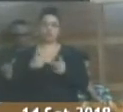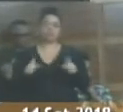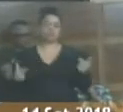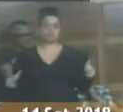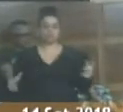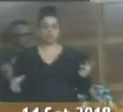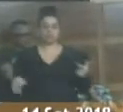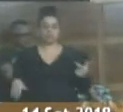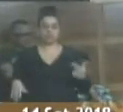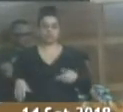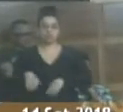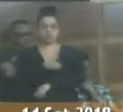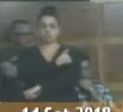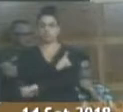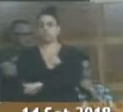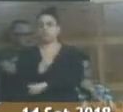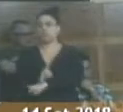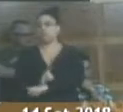didático